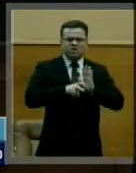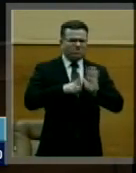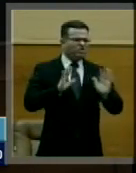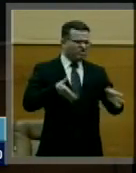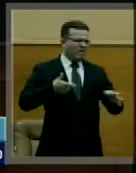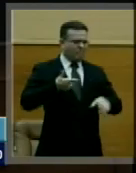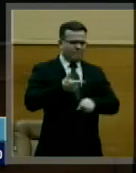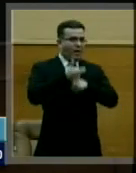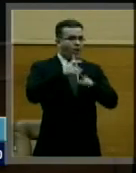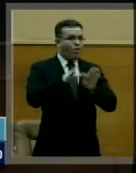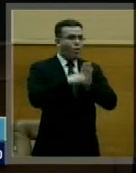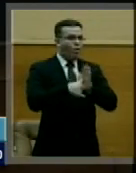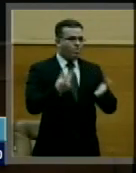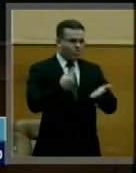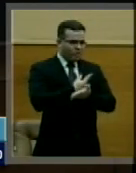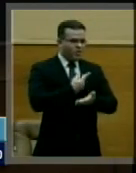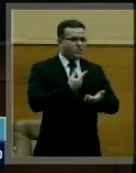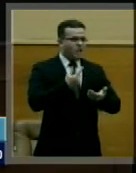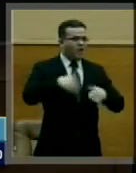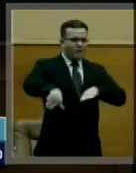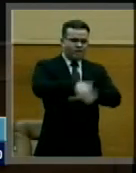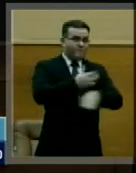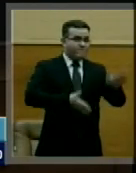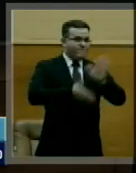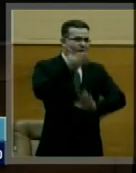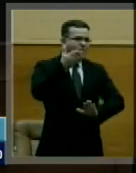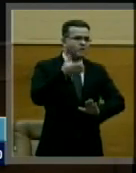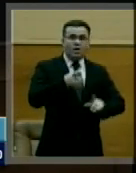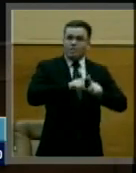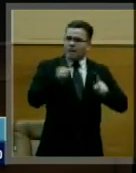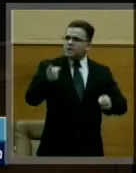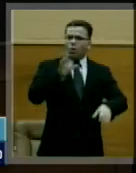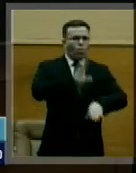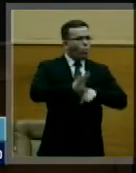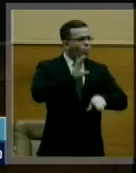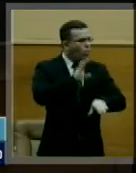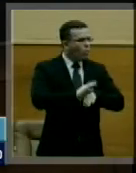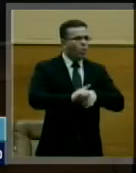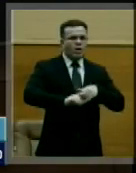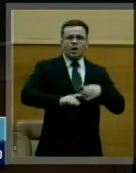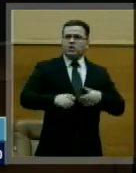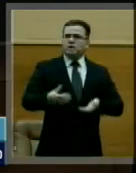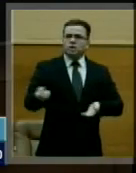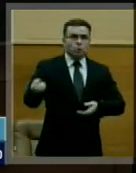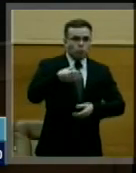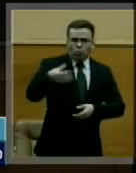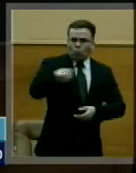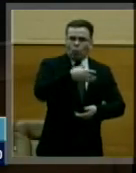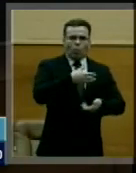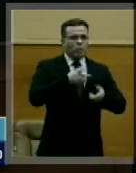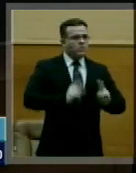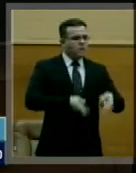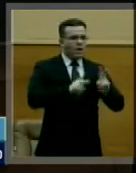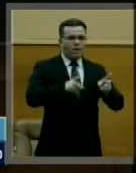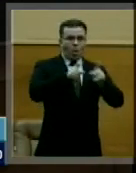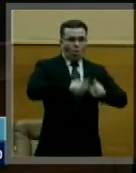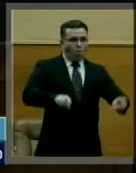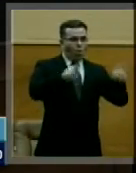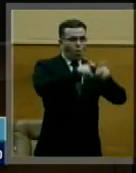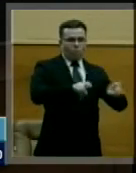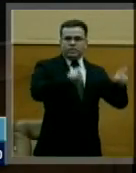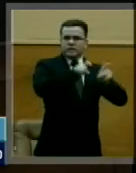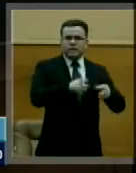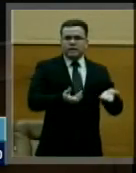deixou tetraplégico, mesmo assim ele continuava fazendo curso de atualização. A gente botava um computador do lado, então ele não tinha